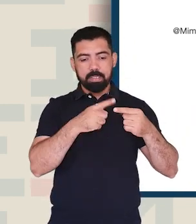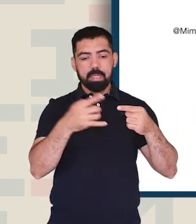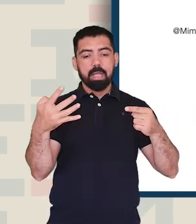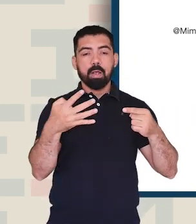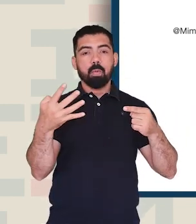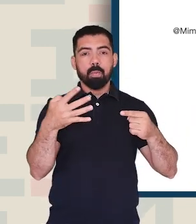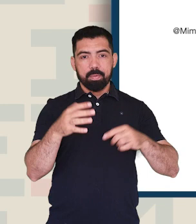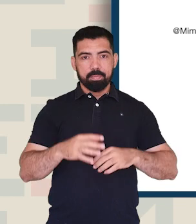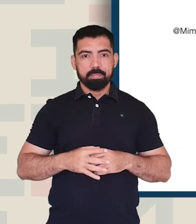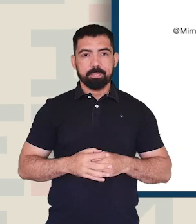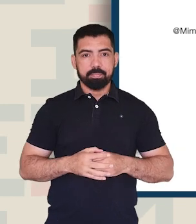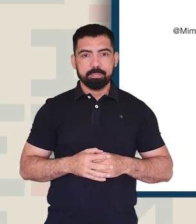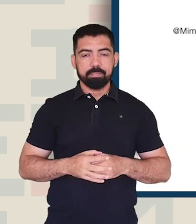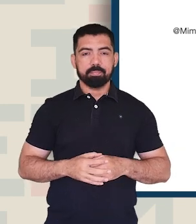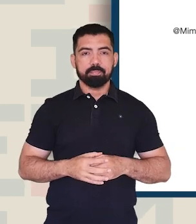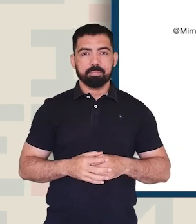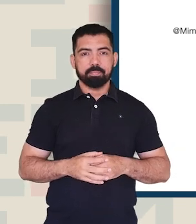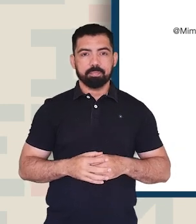seja,